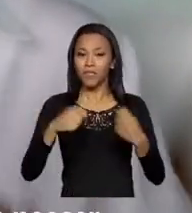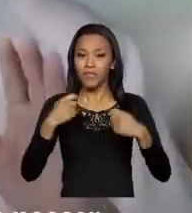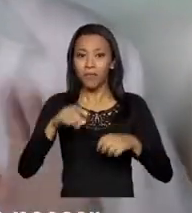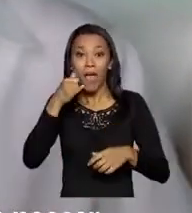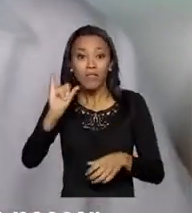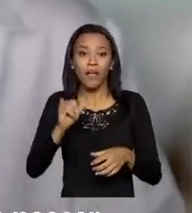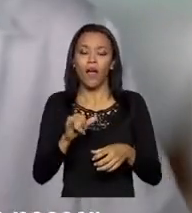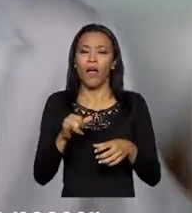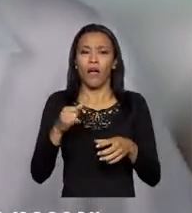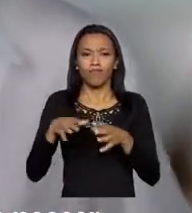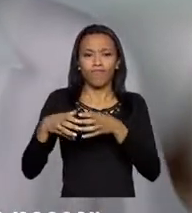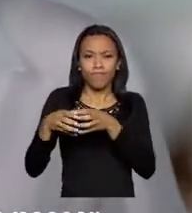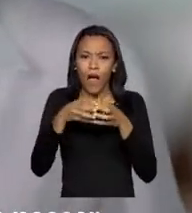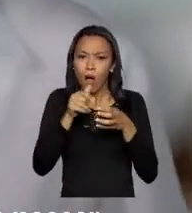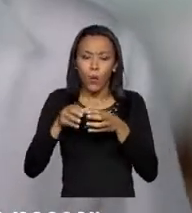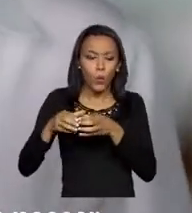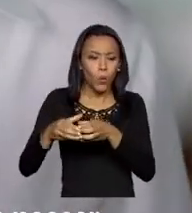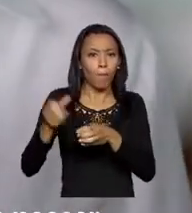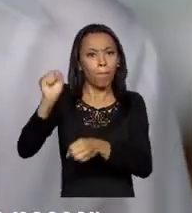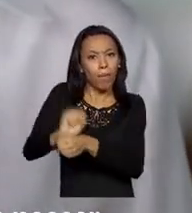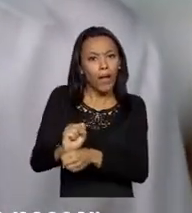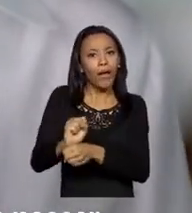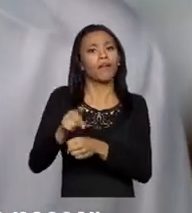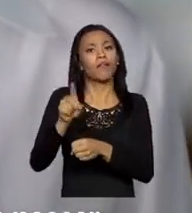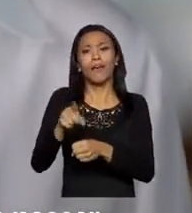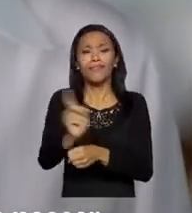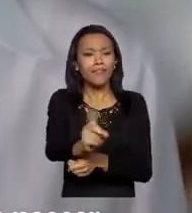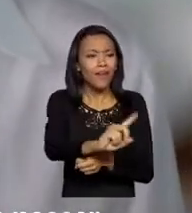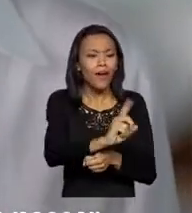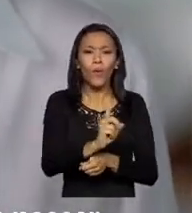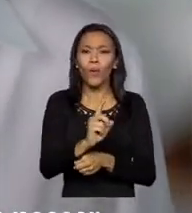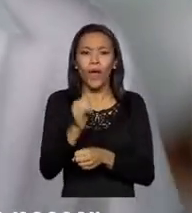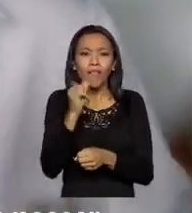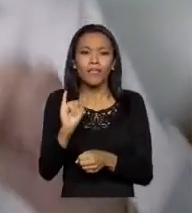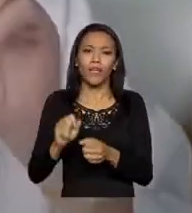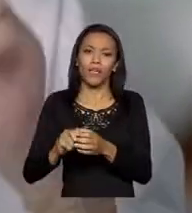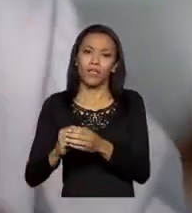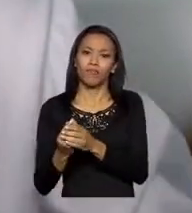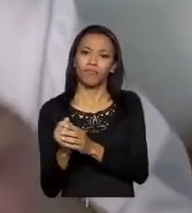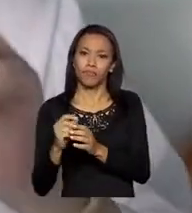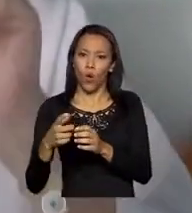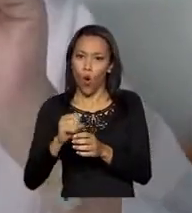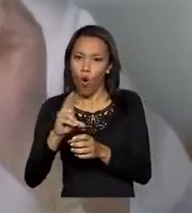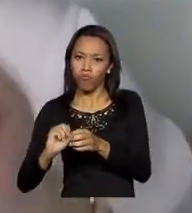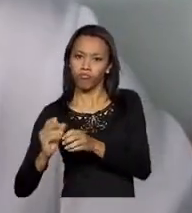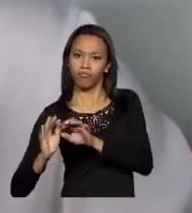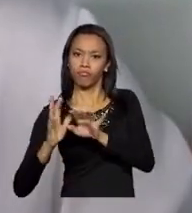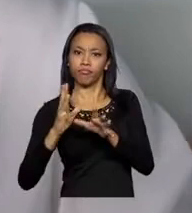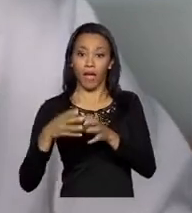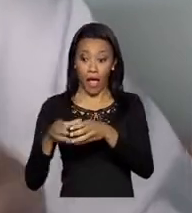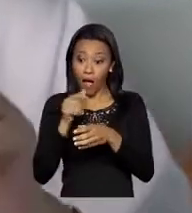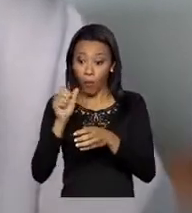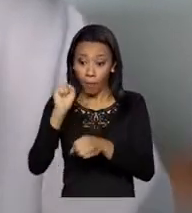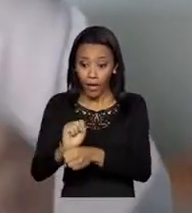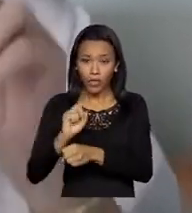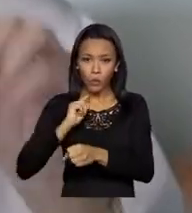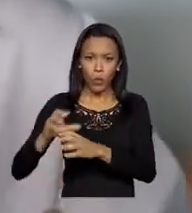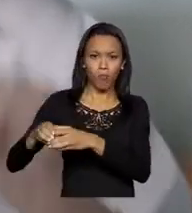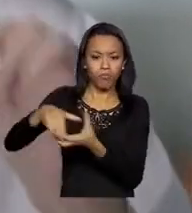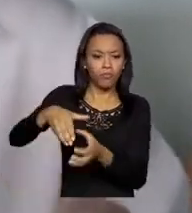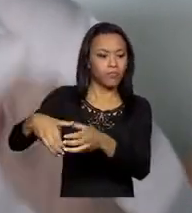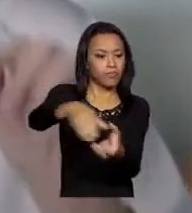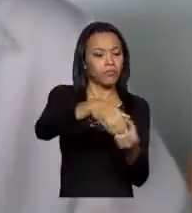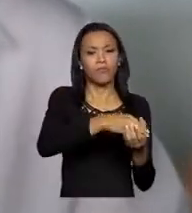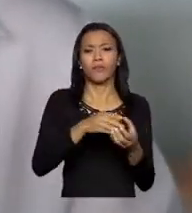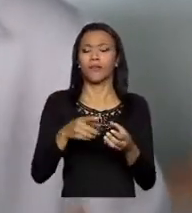e a maneira mais eficaz e não deixando ele nascer destruindo os seus criadouros que